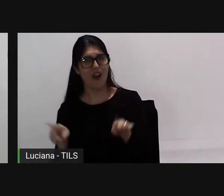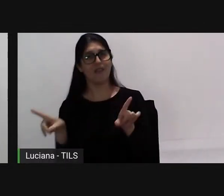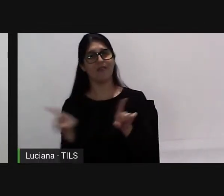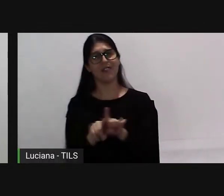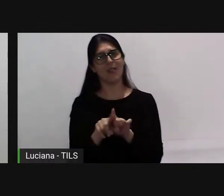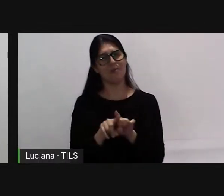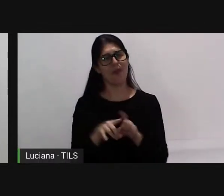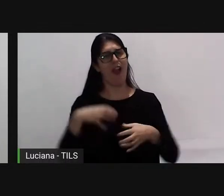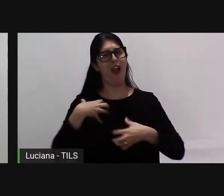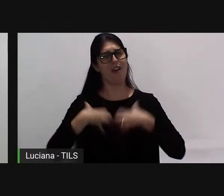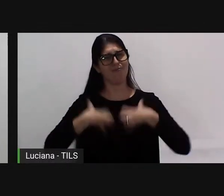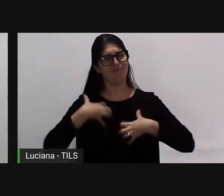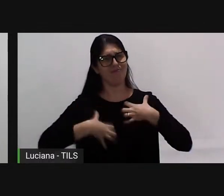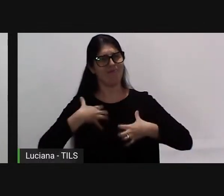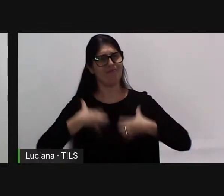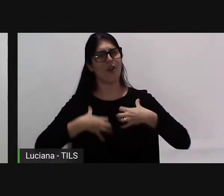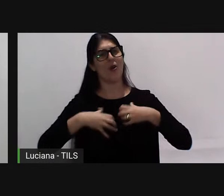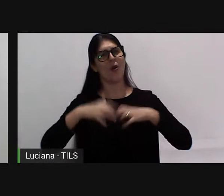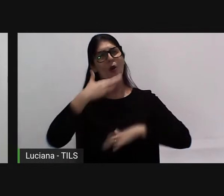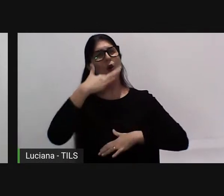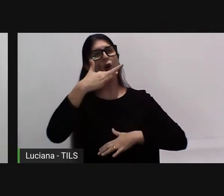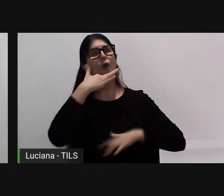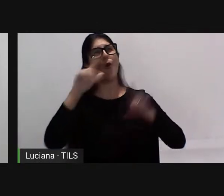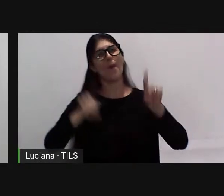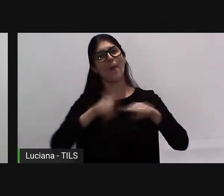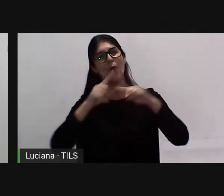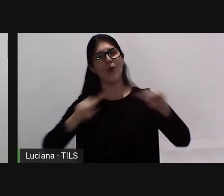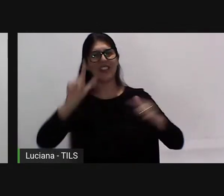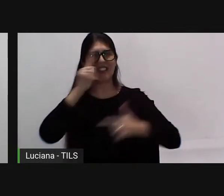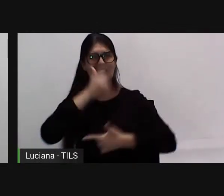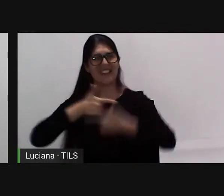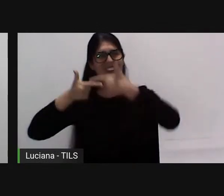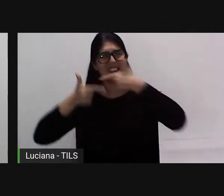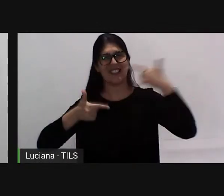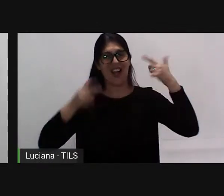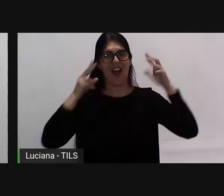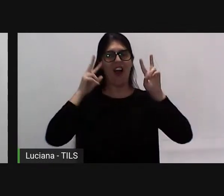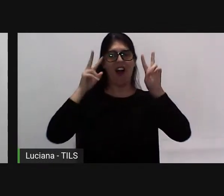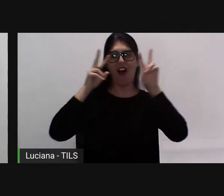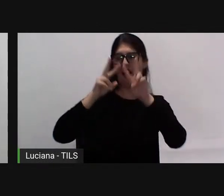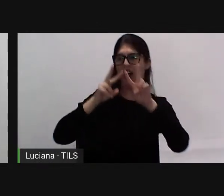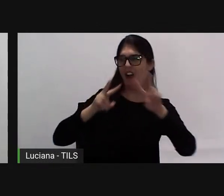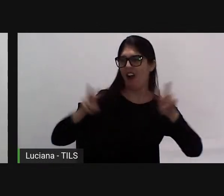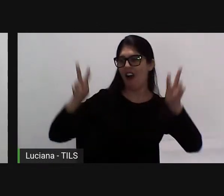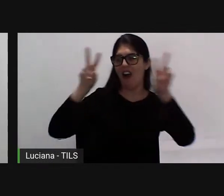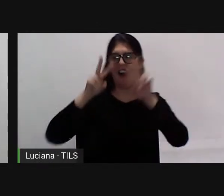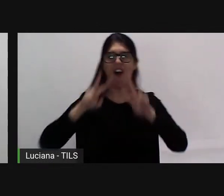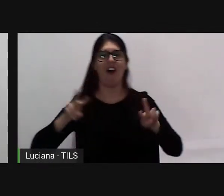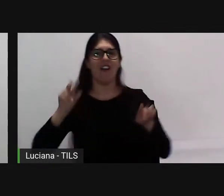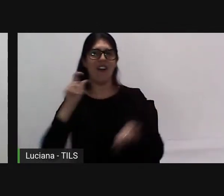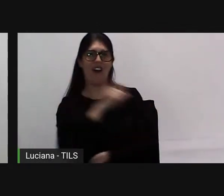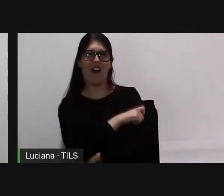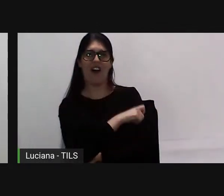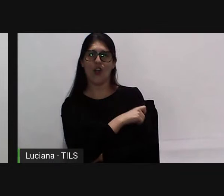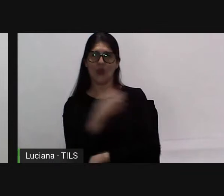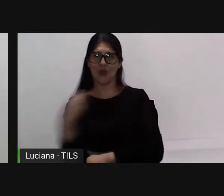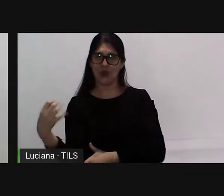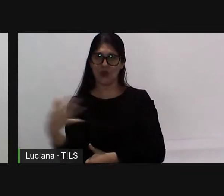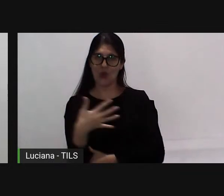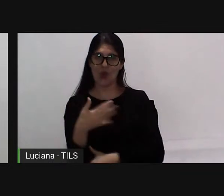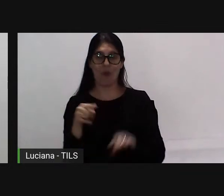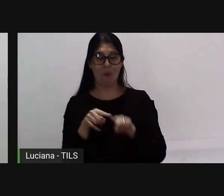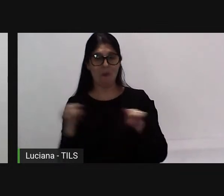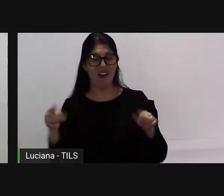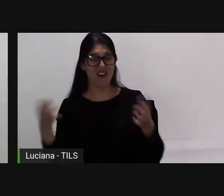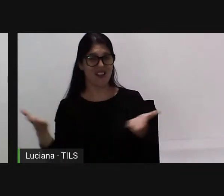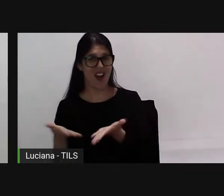pelo colorido, pelas músicas e pelos sorrisos e olhares curiosos dos novos estudantes. Mas dessa vez, o nosso